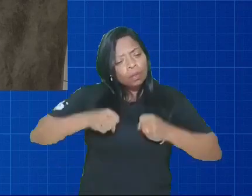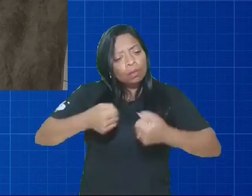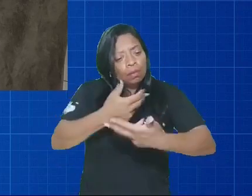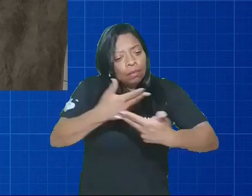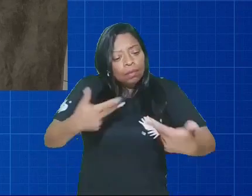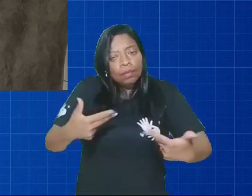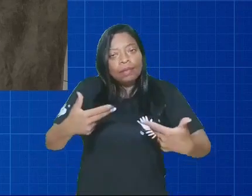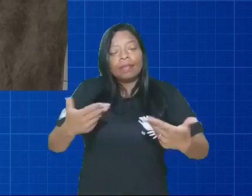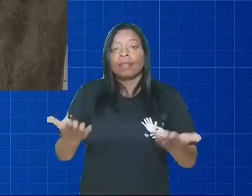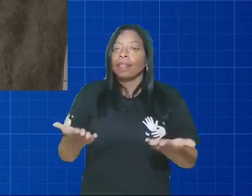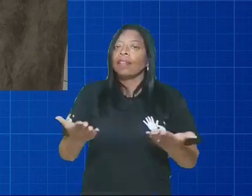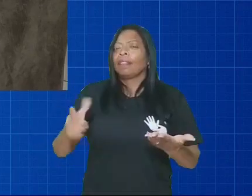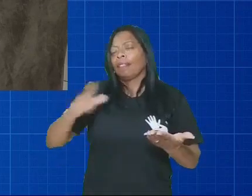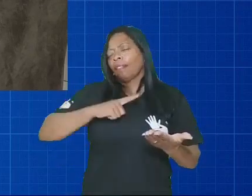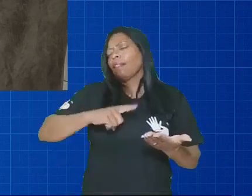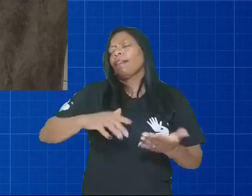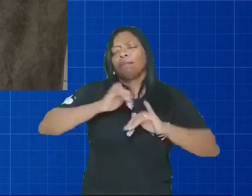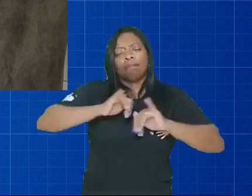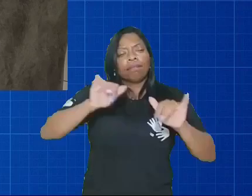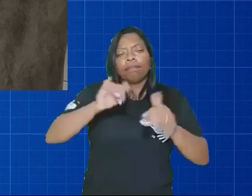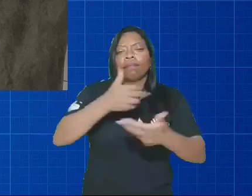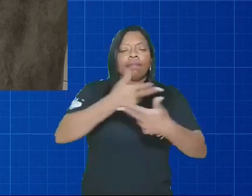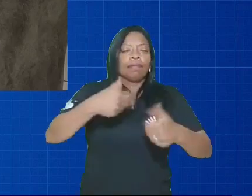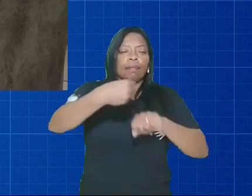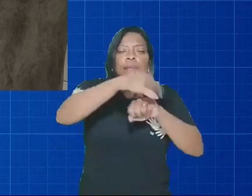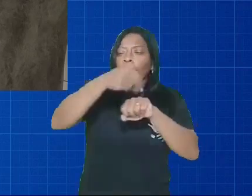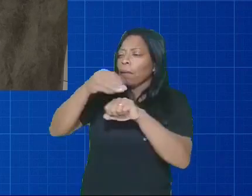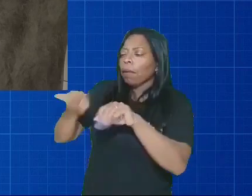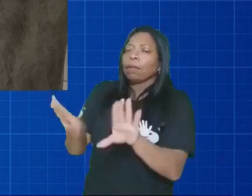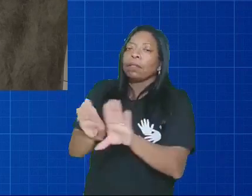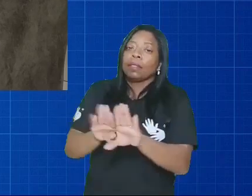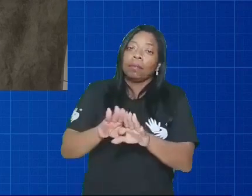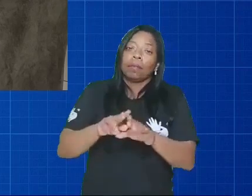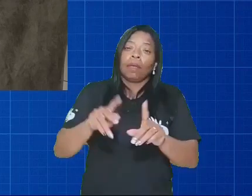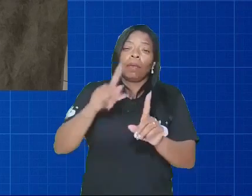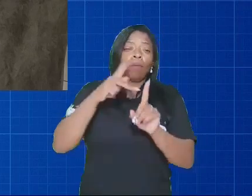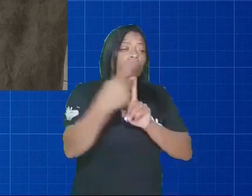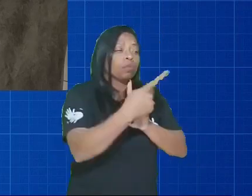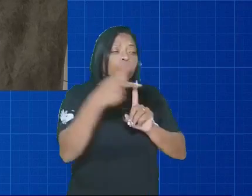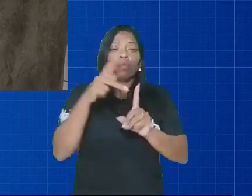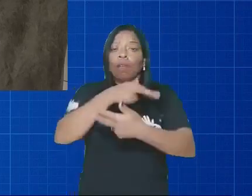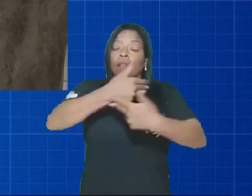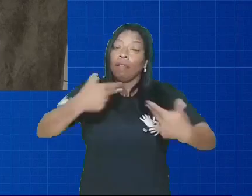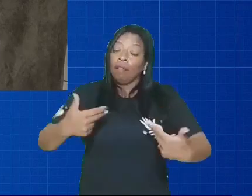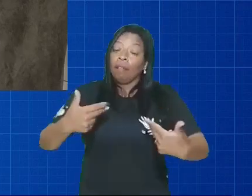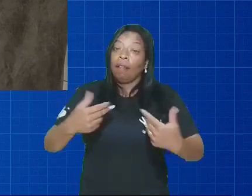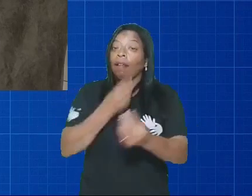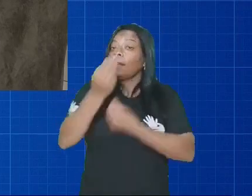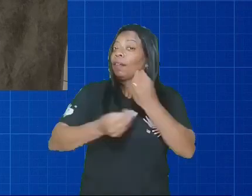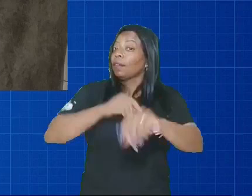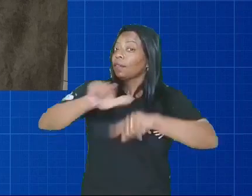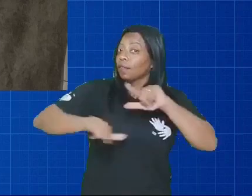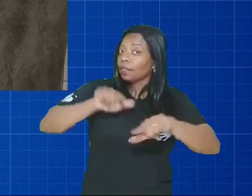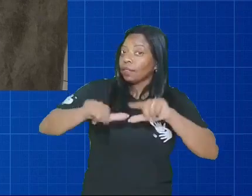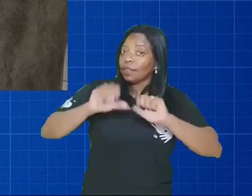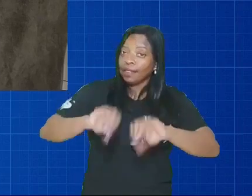sugerindo, né, outras perspectivas que se trabalha a educação ambiental, né? Então, acho que é um programa e